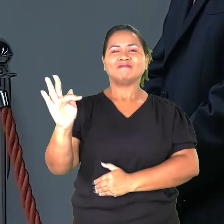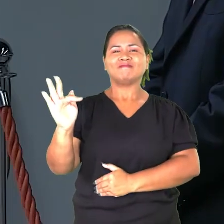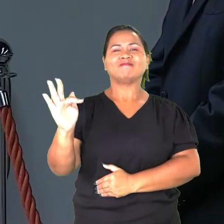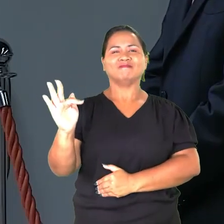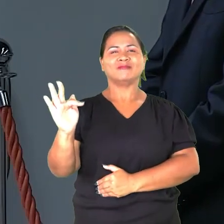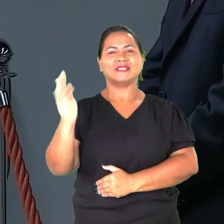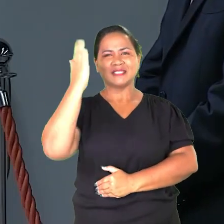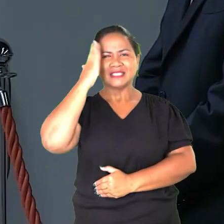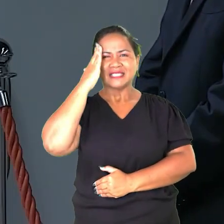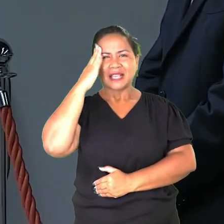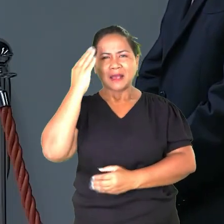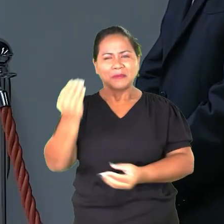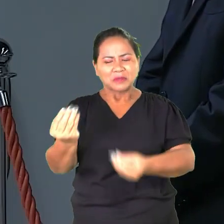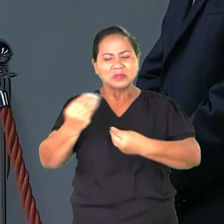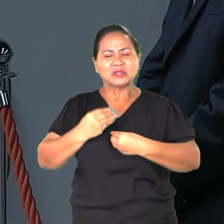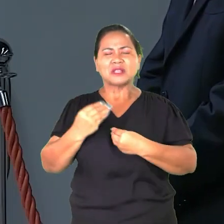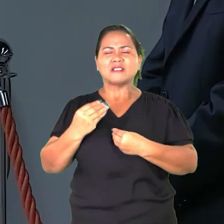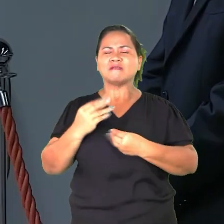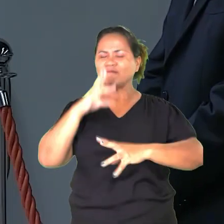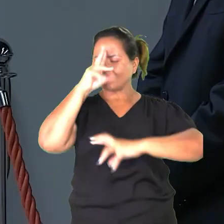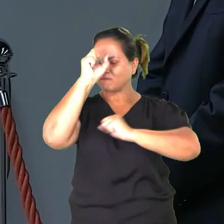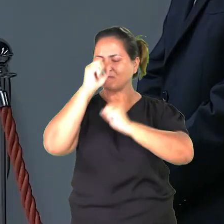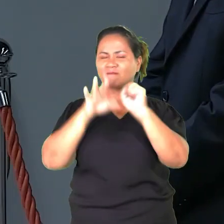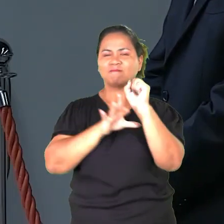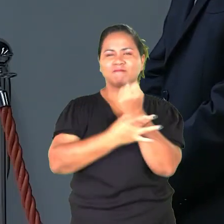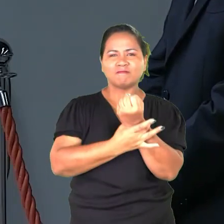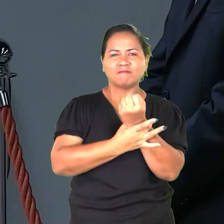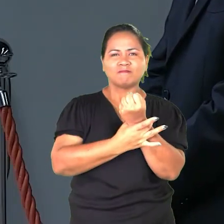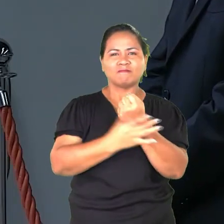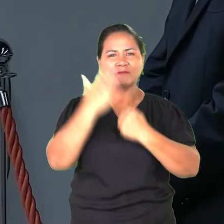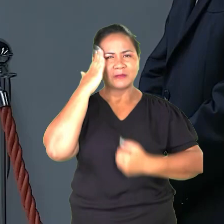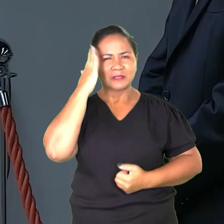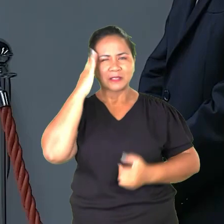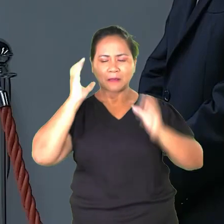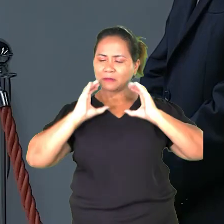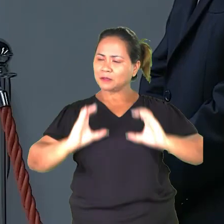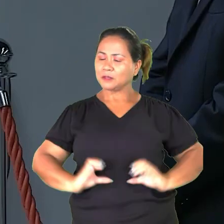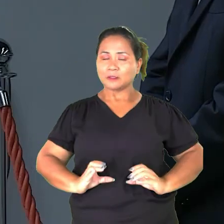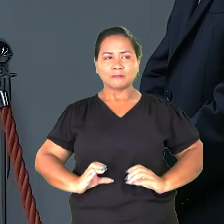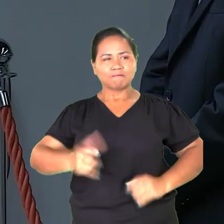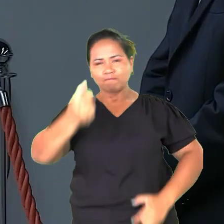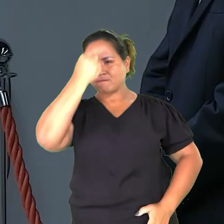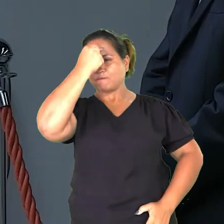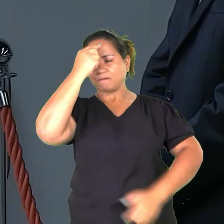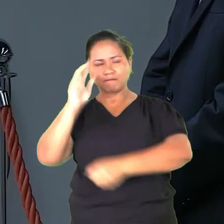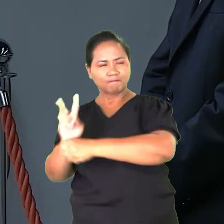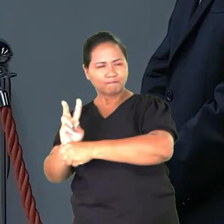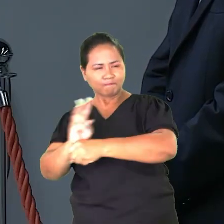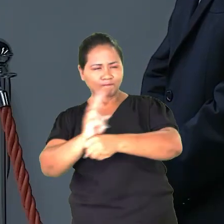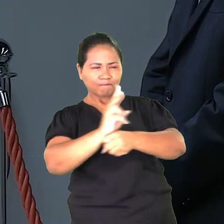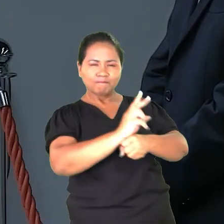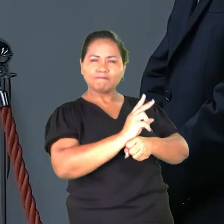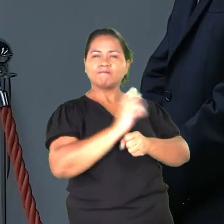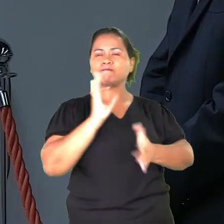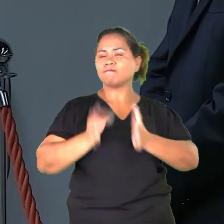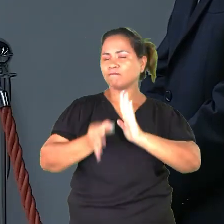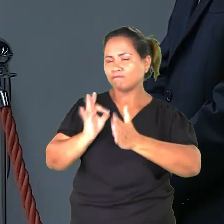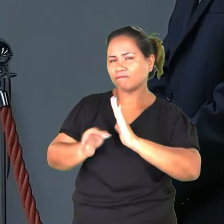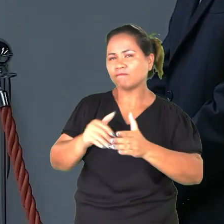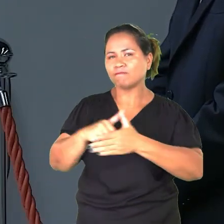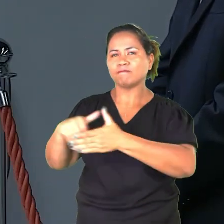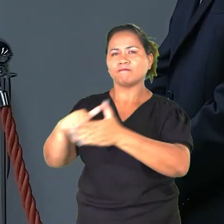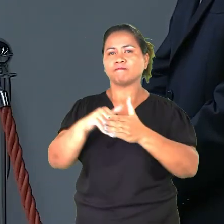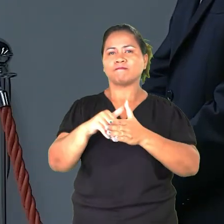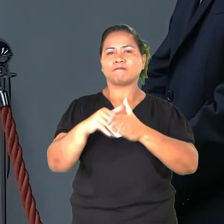terra. Este voto de confiança no ideal da cidadania, na consciência e vigilância da justiça eleitoral